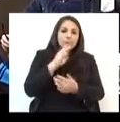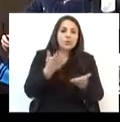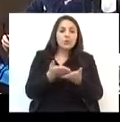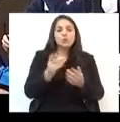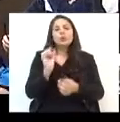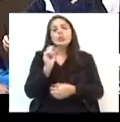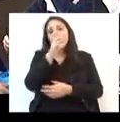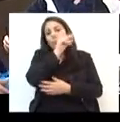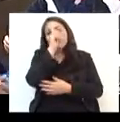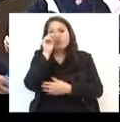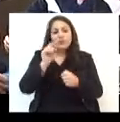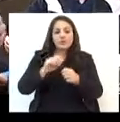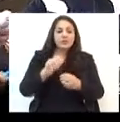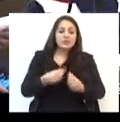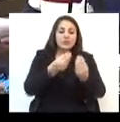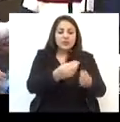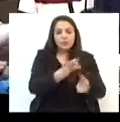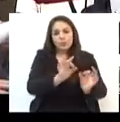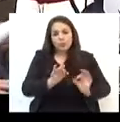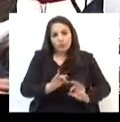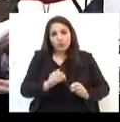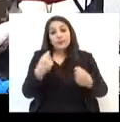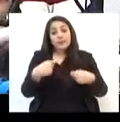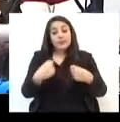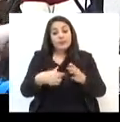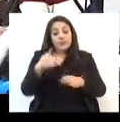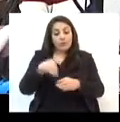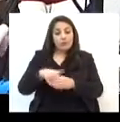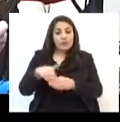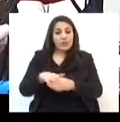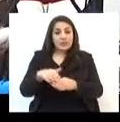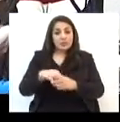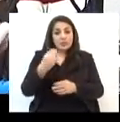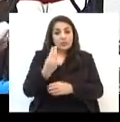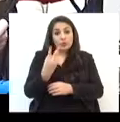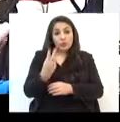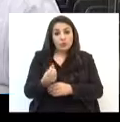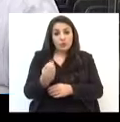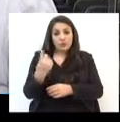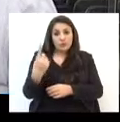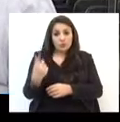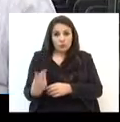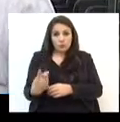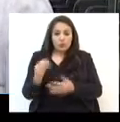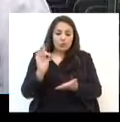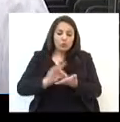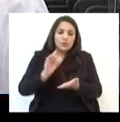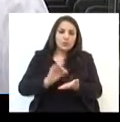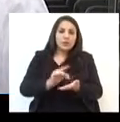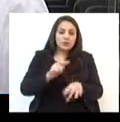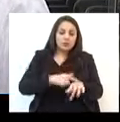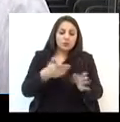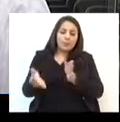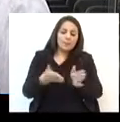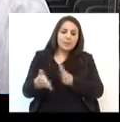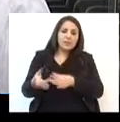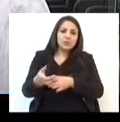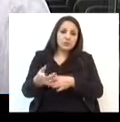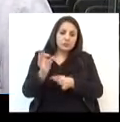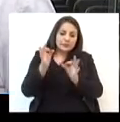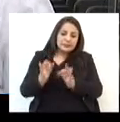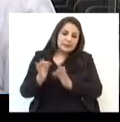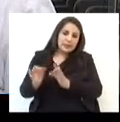fazendo é enviando um projeto que deveria ter sido votado ainda no ano de 2012, garantindo um período X de anos de isenção